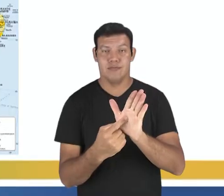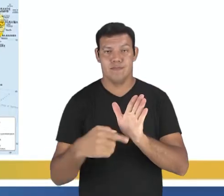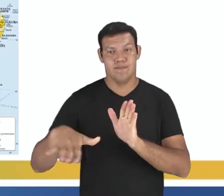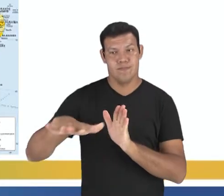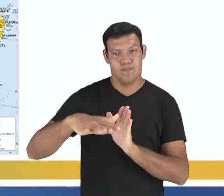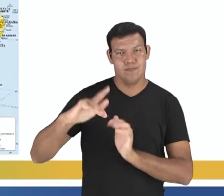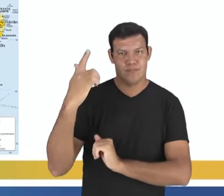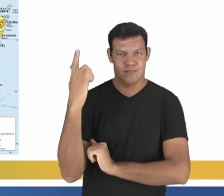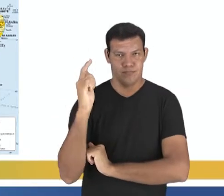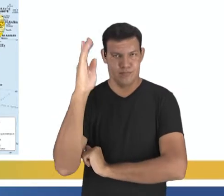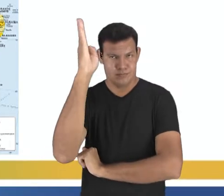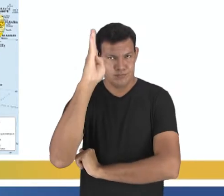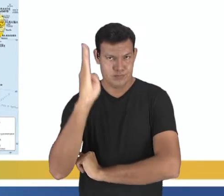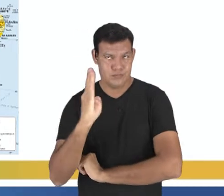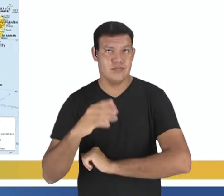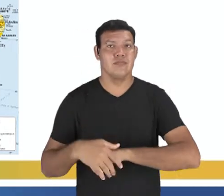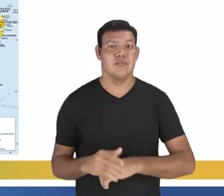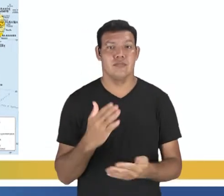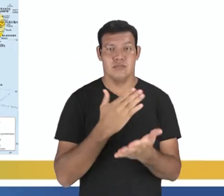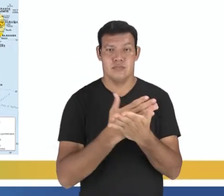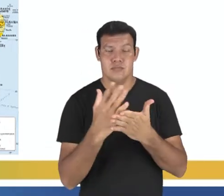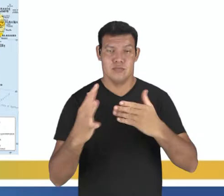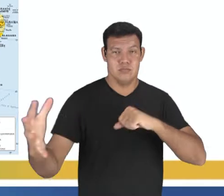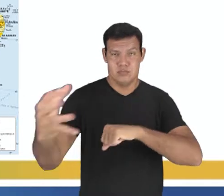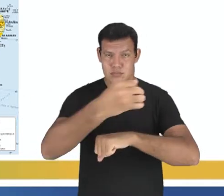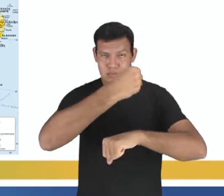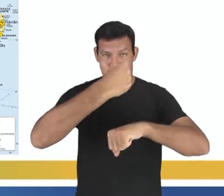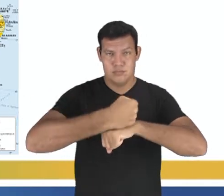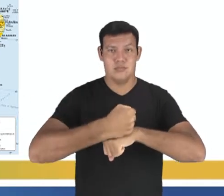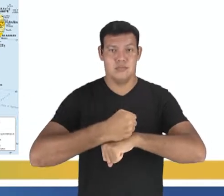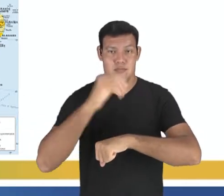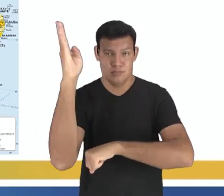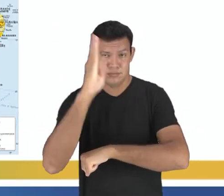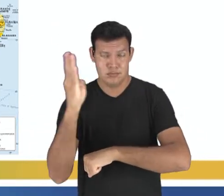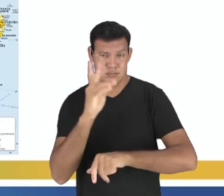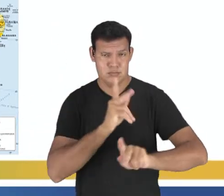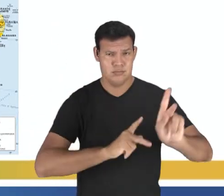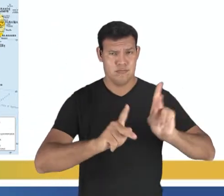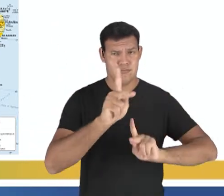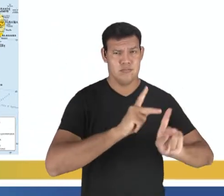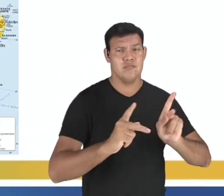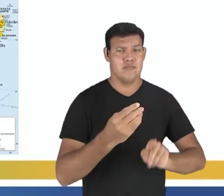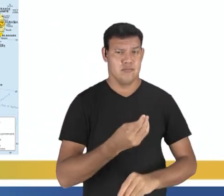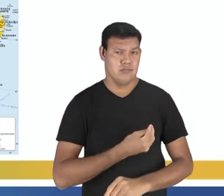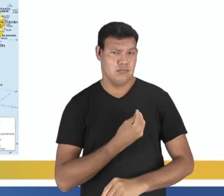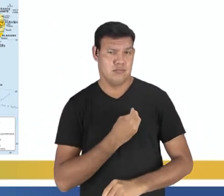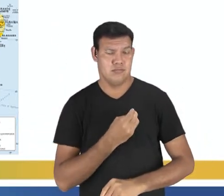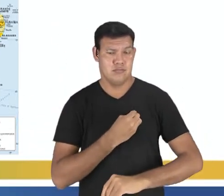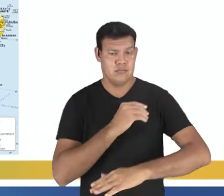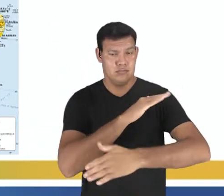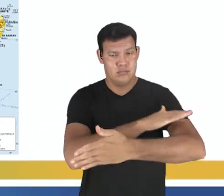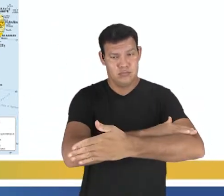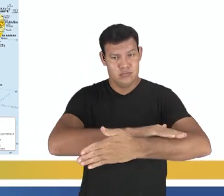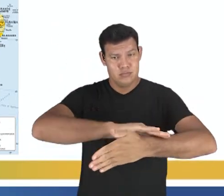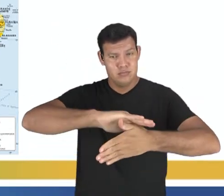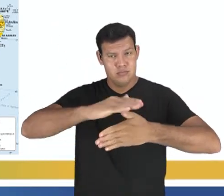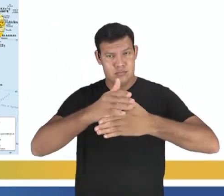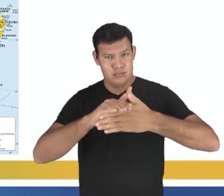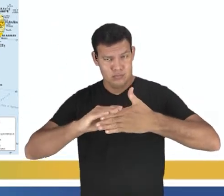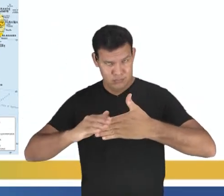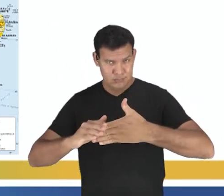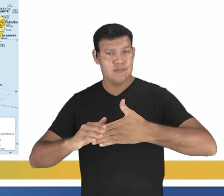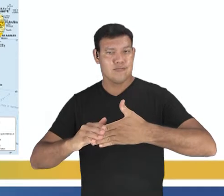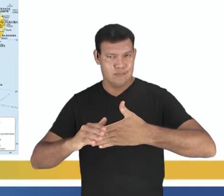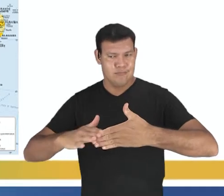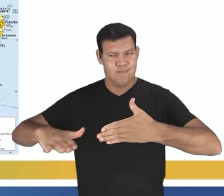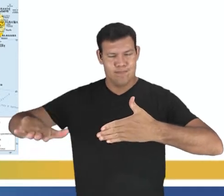aí. No início da colonização do Brasil, a população vivia especialmente no litoral, ou seja, ali naquelas áreas